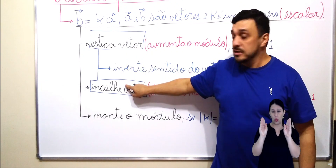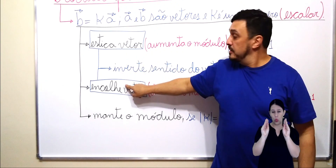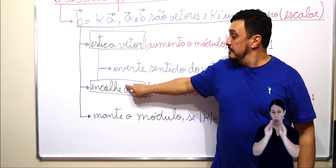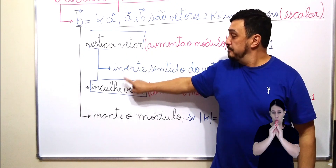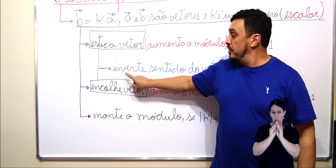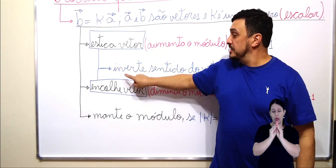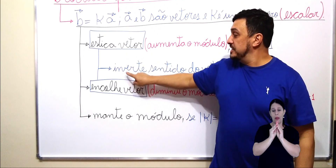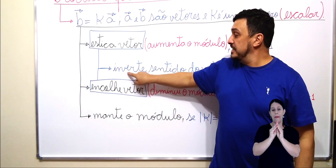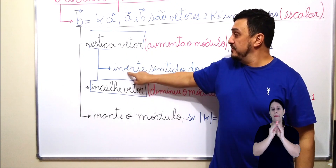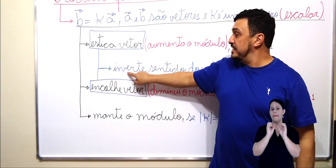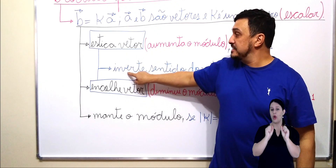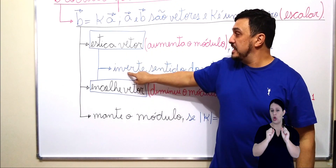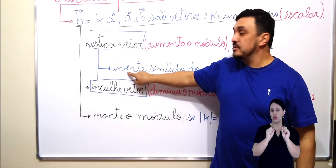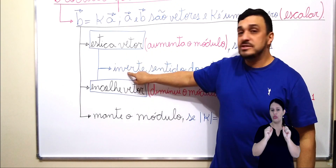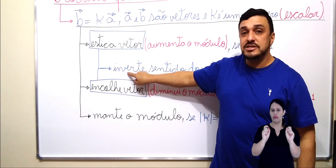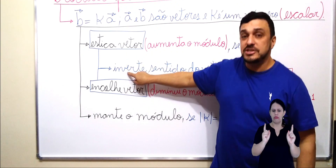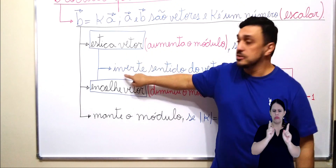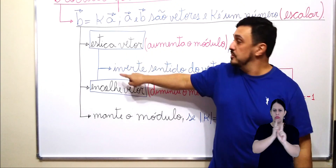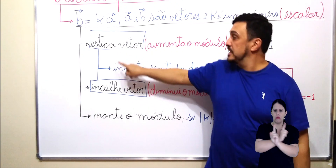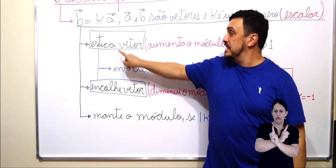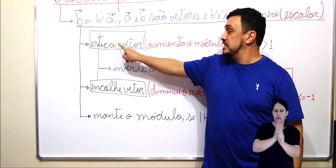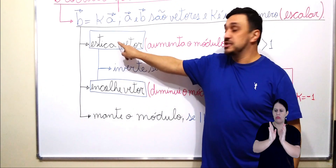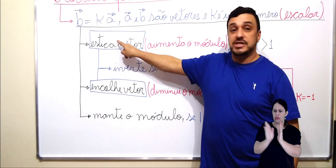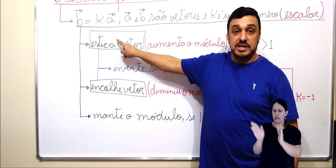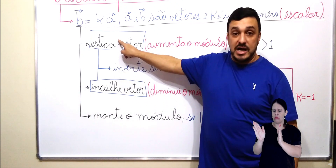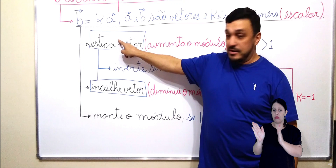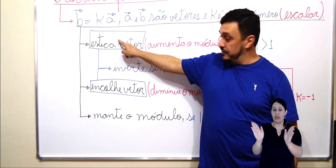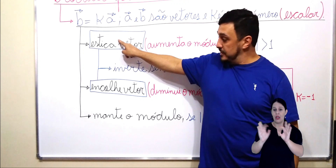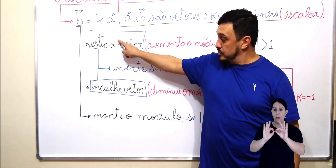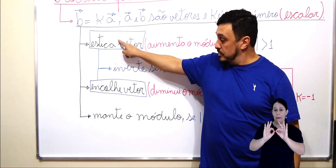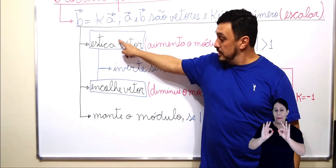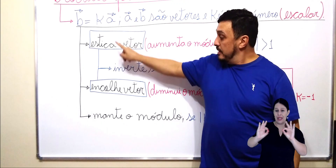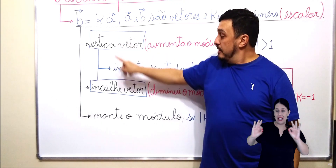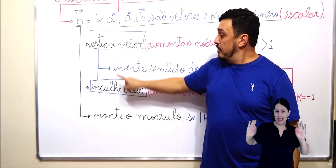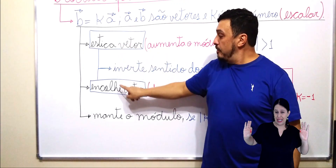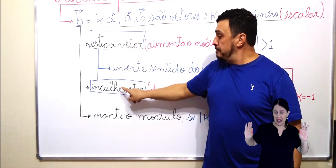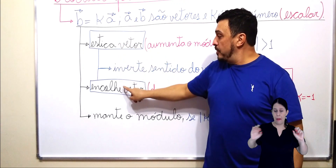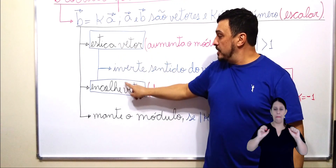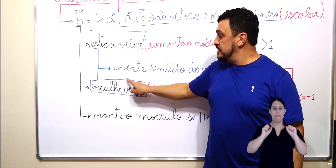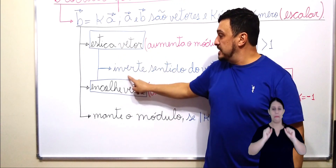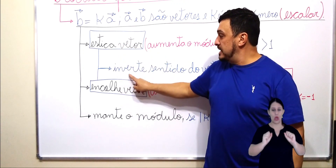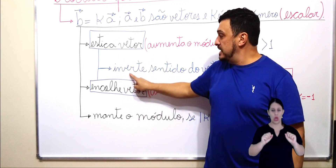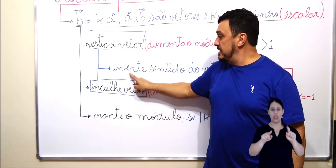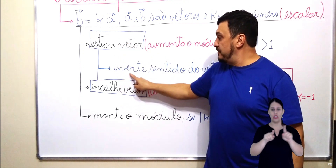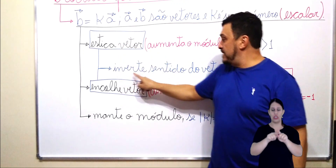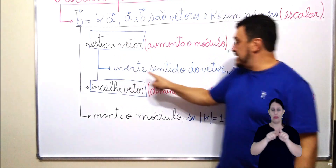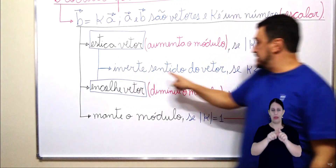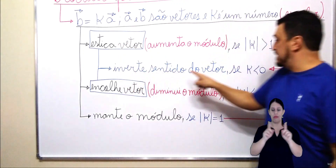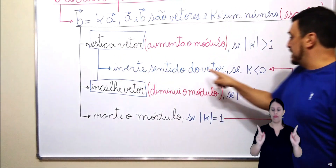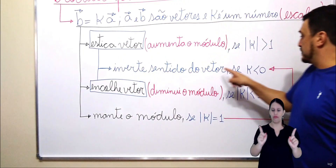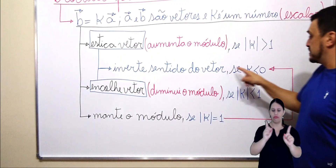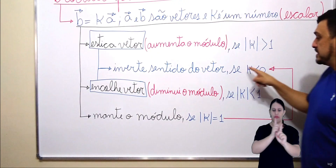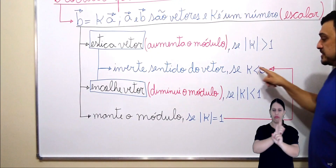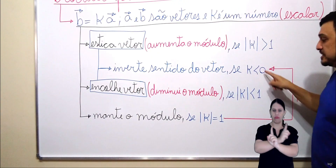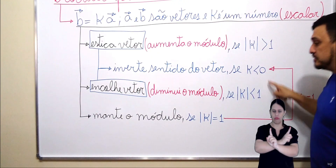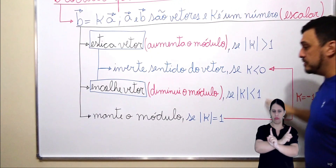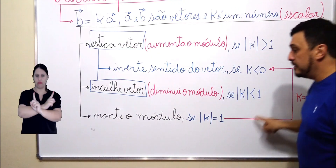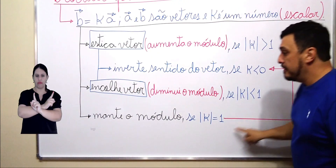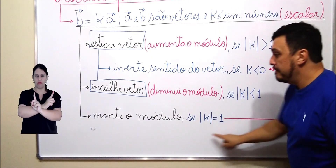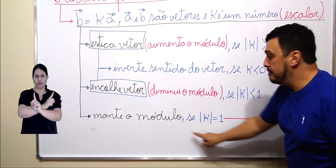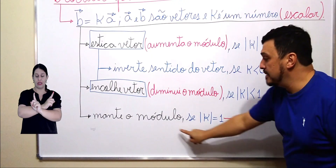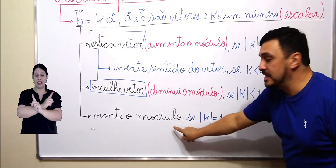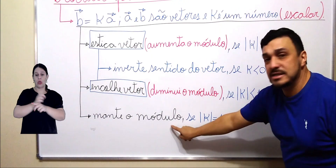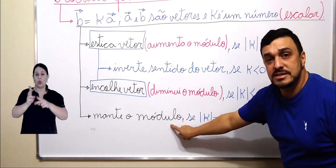o vetor, pode inverter o sentido e esticar o vetor, ou pode inverter o